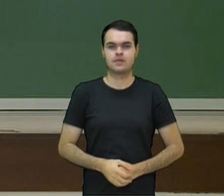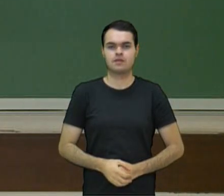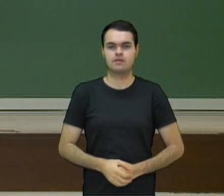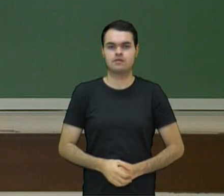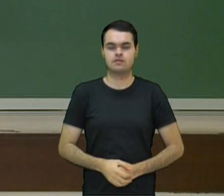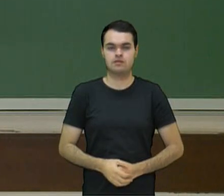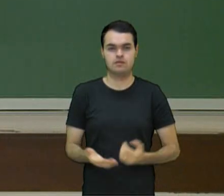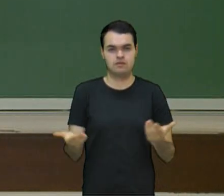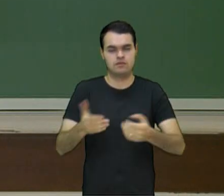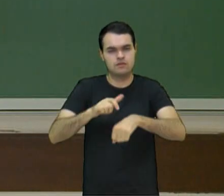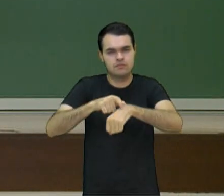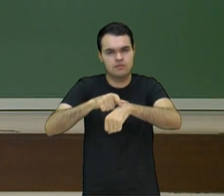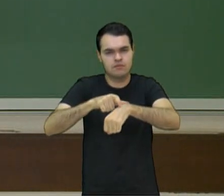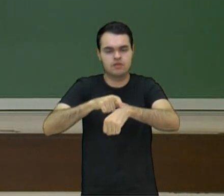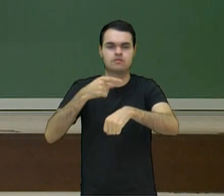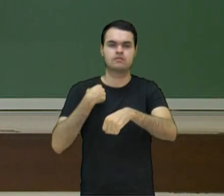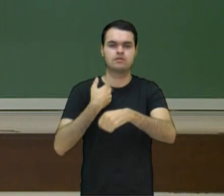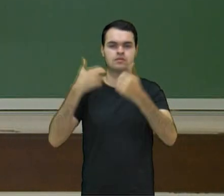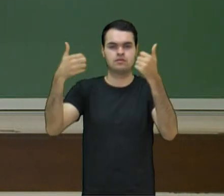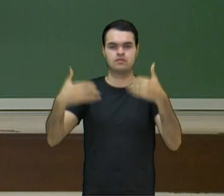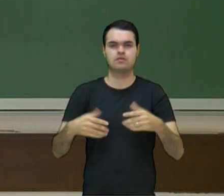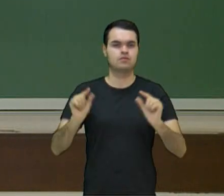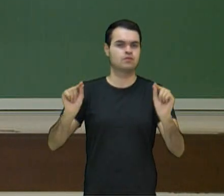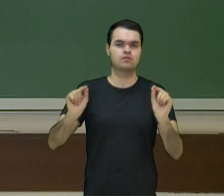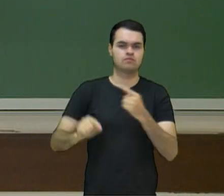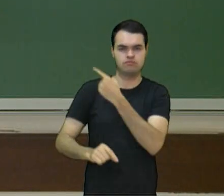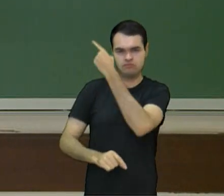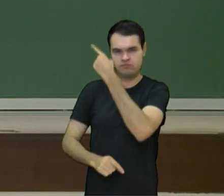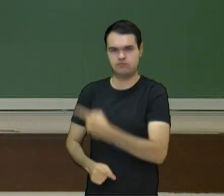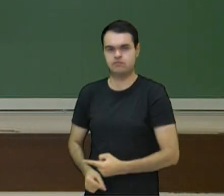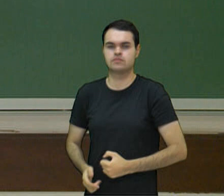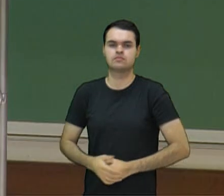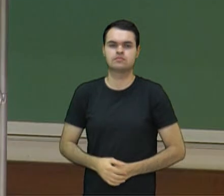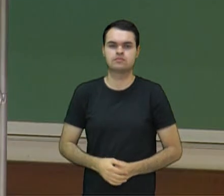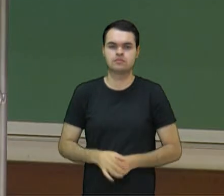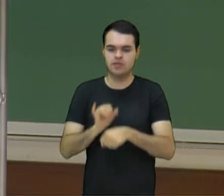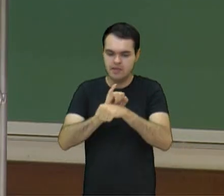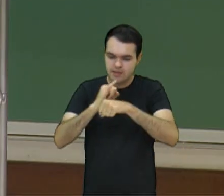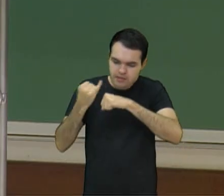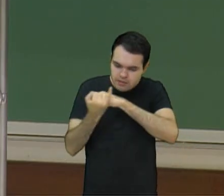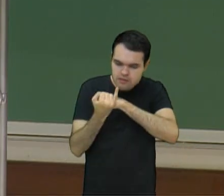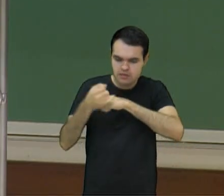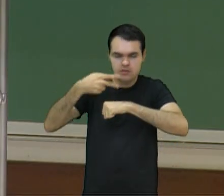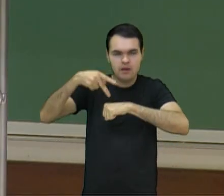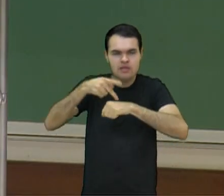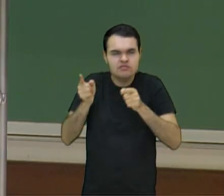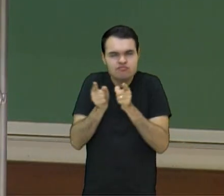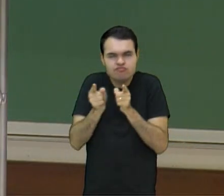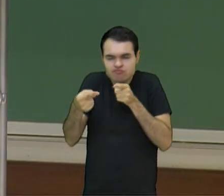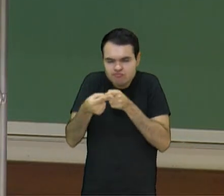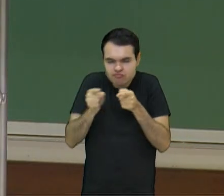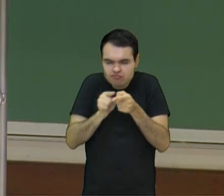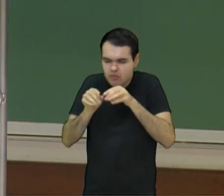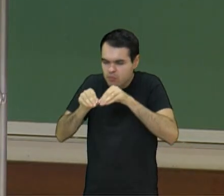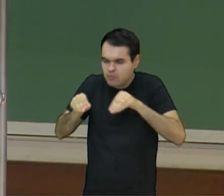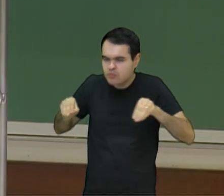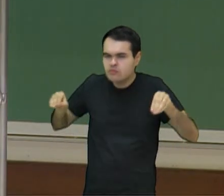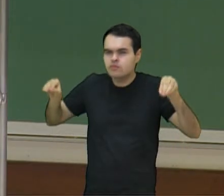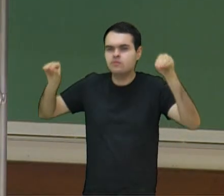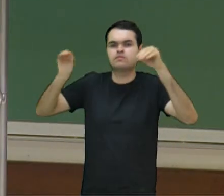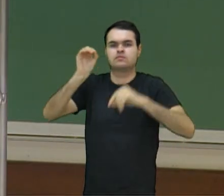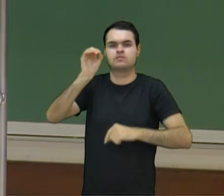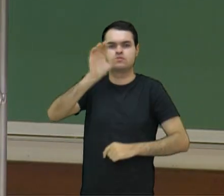Aí agora é o momento de nós falarmos sobre as pequenas ilhas, os pequenos países distribuídos no